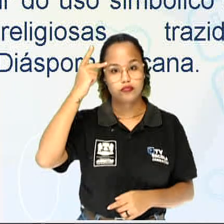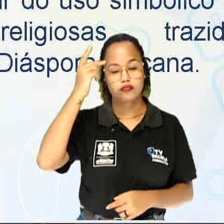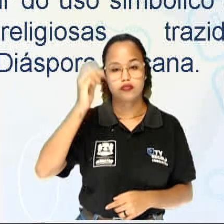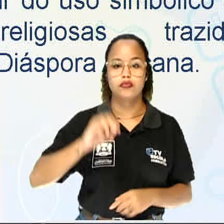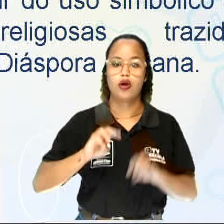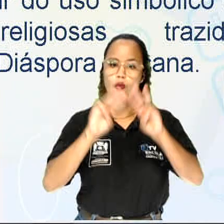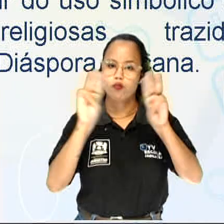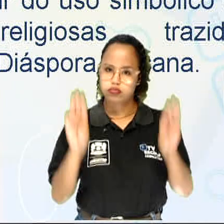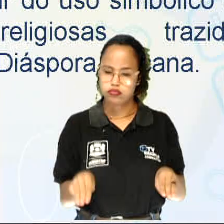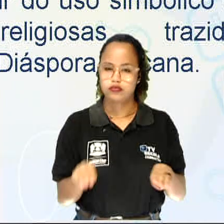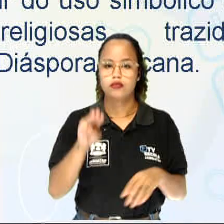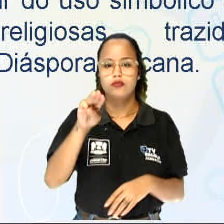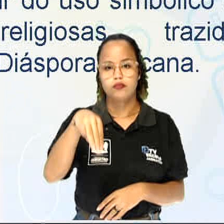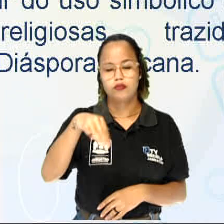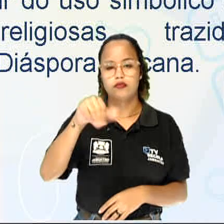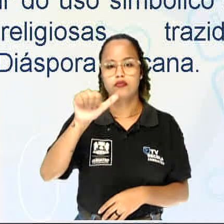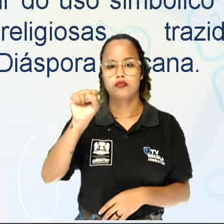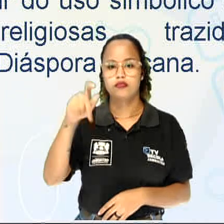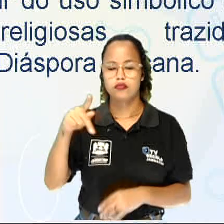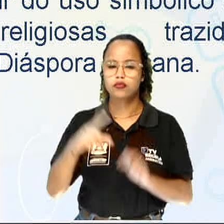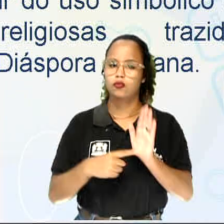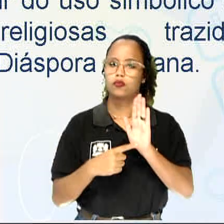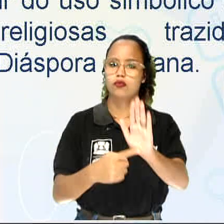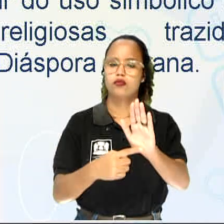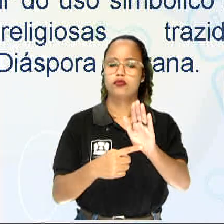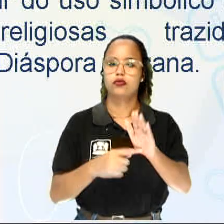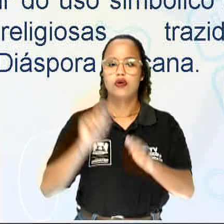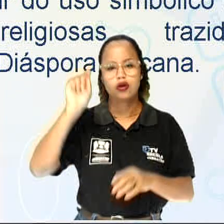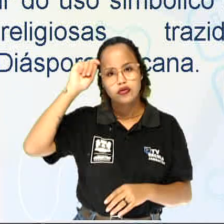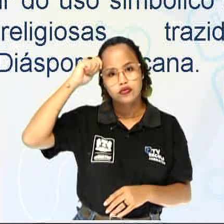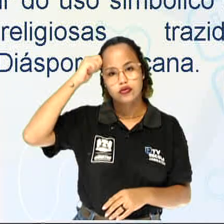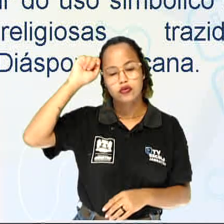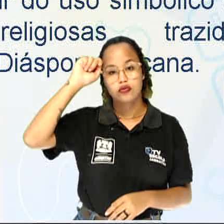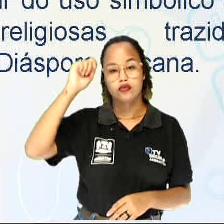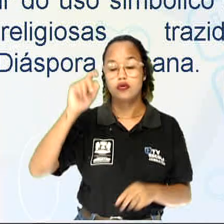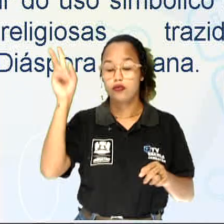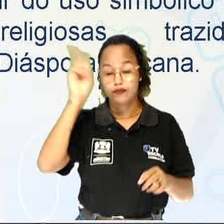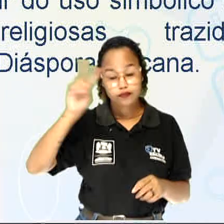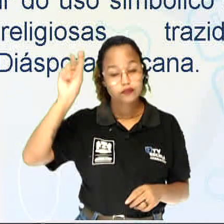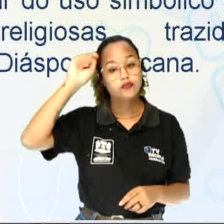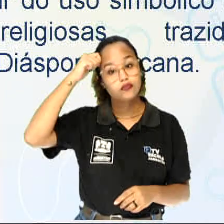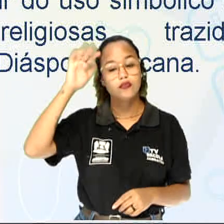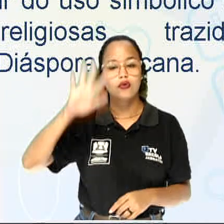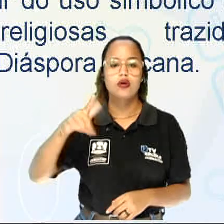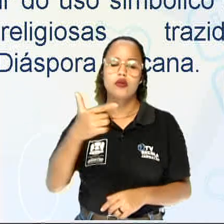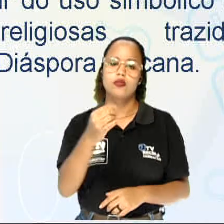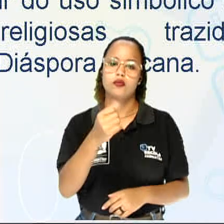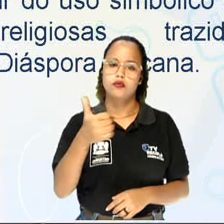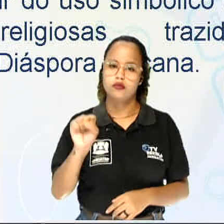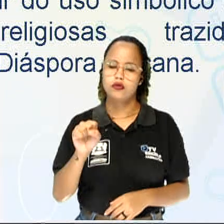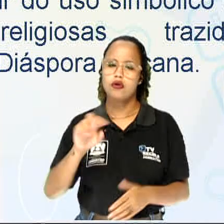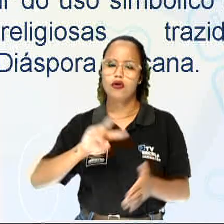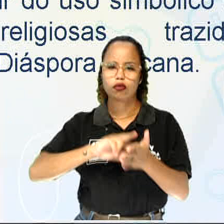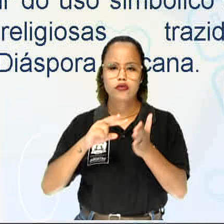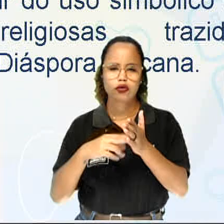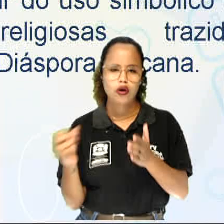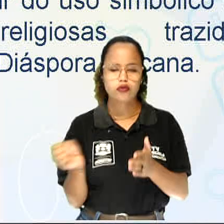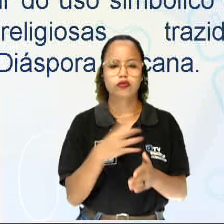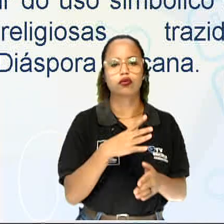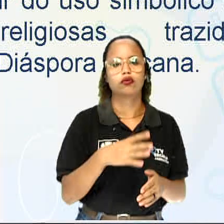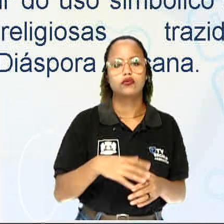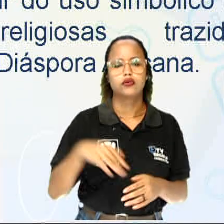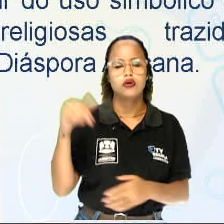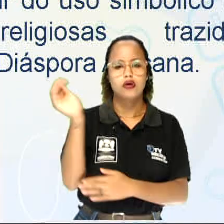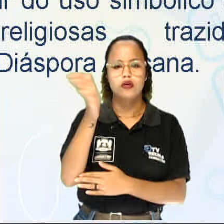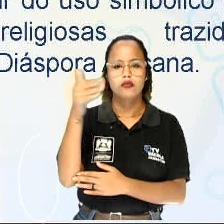Tendo participado da exposição Histórias Afroatlânticas, em 2018. Trata-se de uma ressignificação da bandeira brasileira